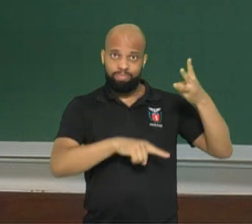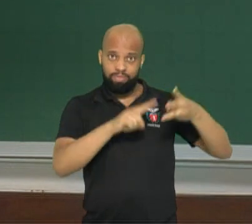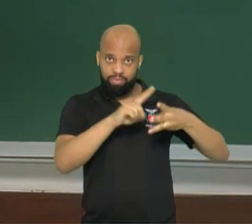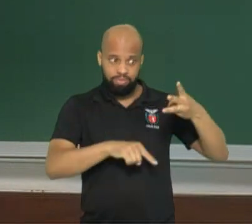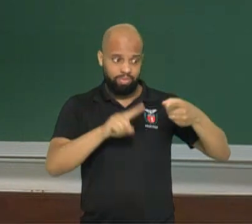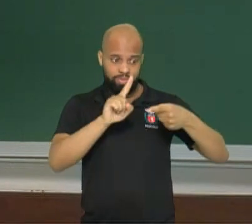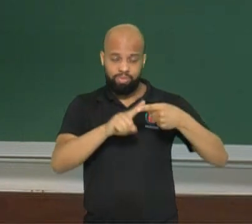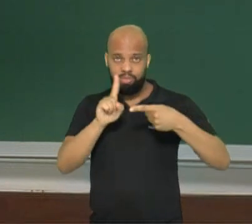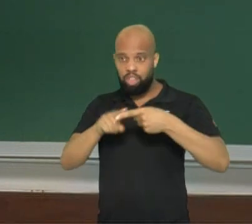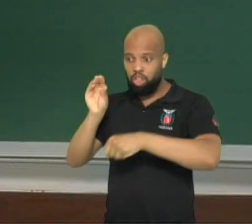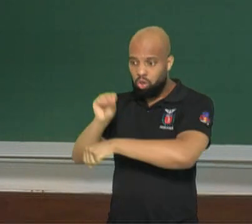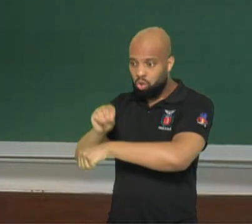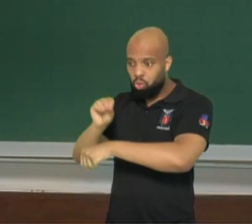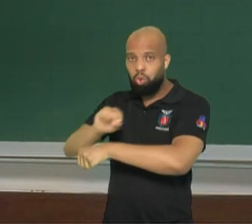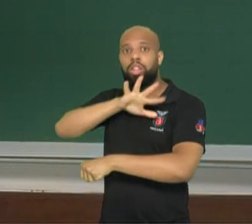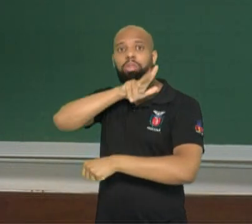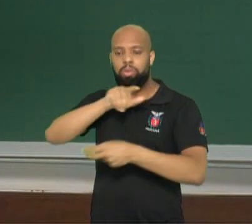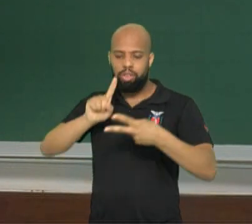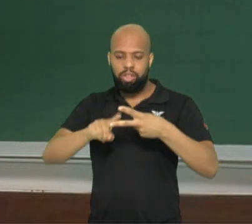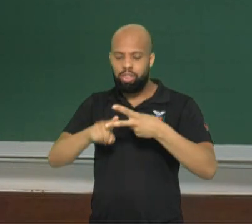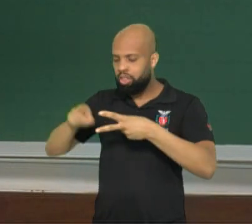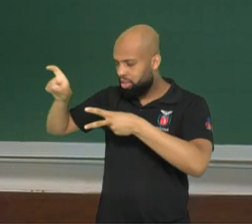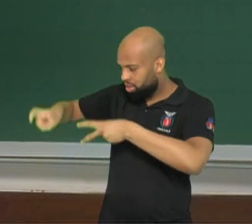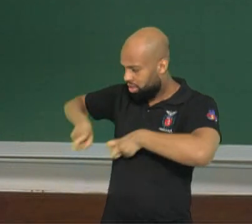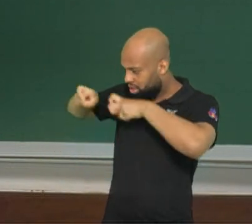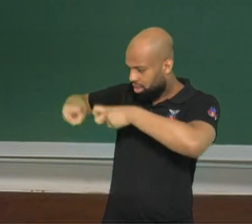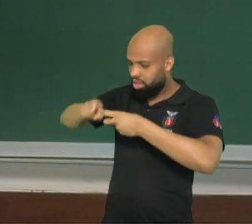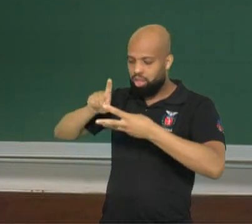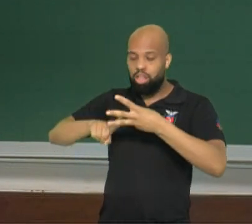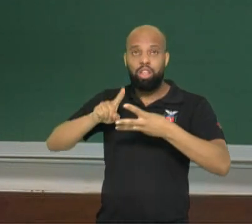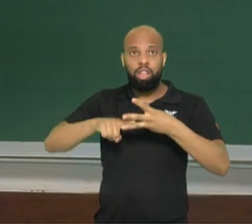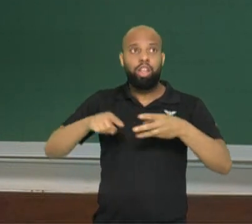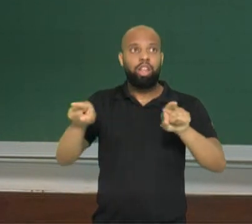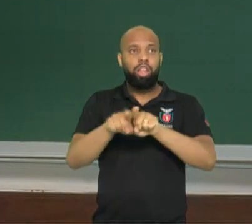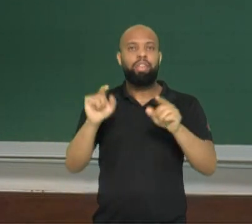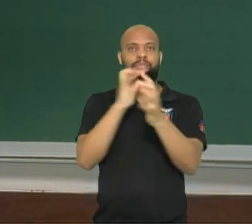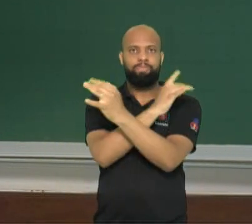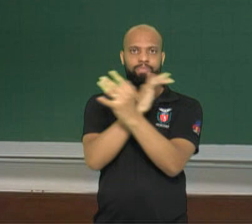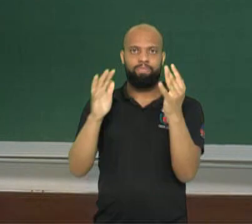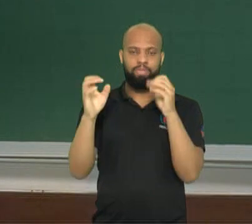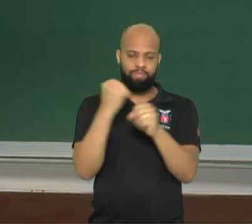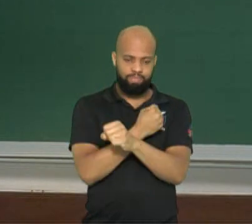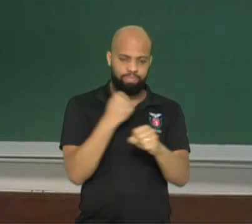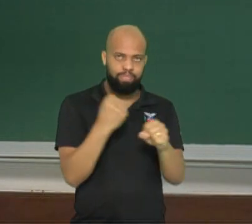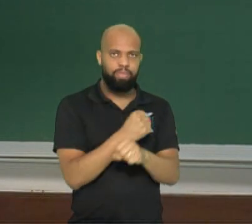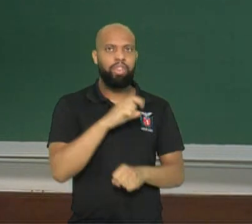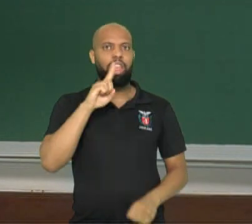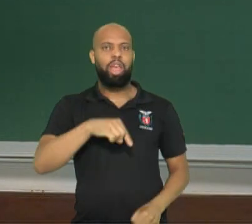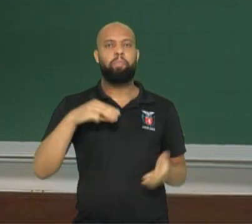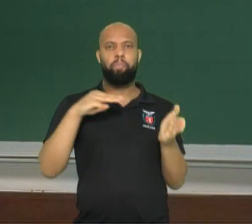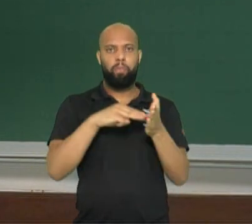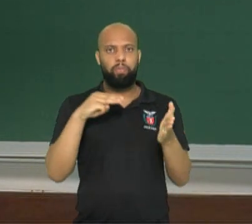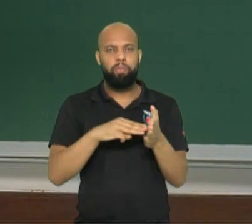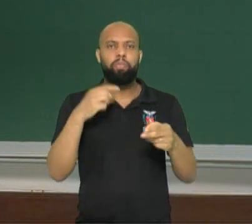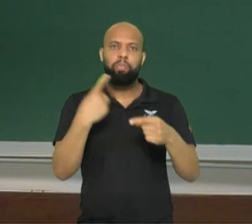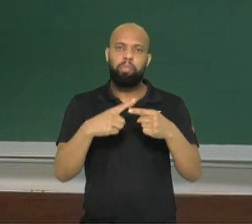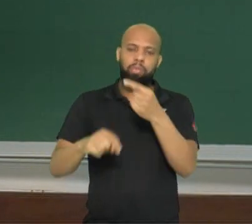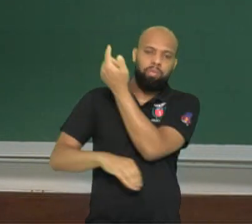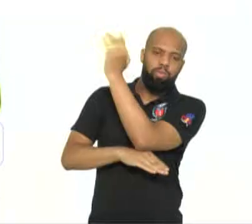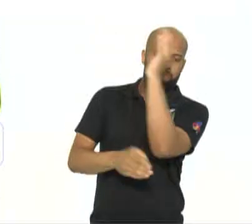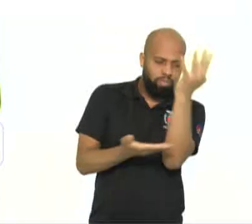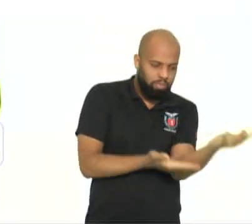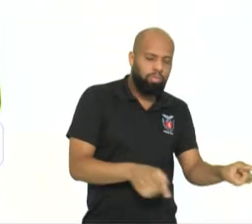pecuária, agricultura e urbanização, lideram o ranking dos motivos pelos quais é desmatado ou é queimado determinada área,